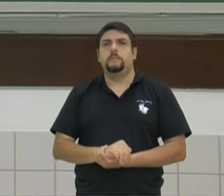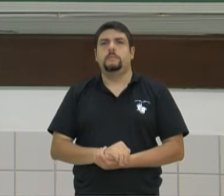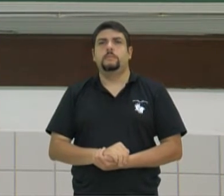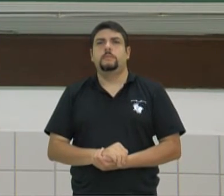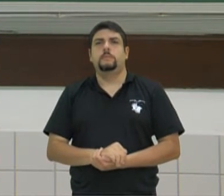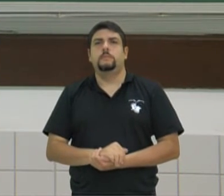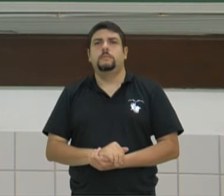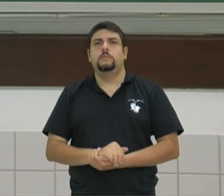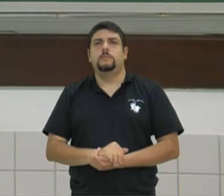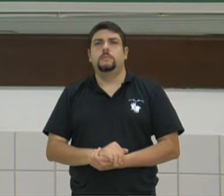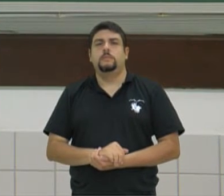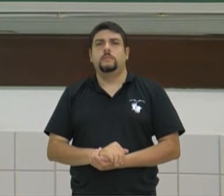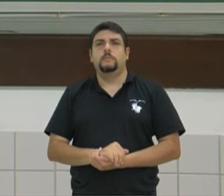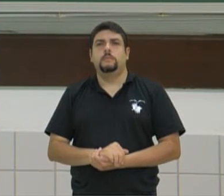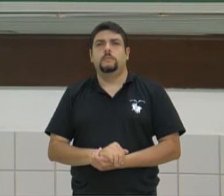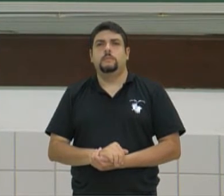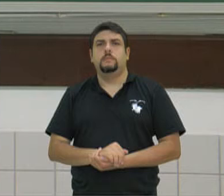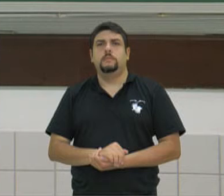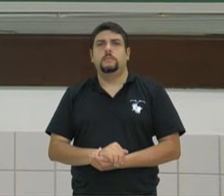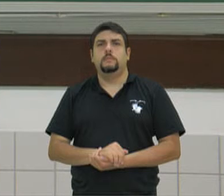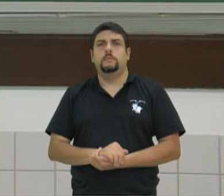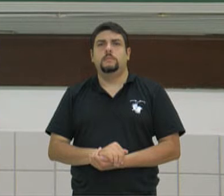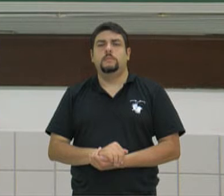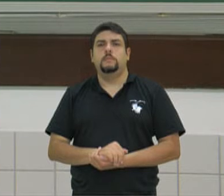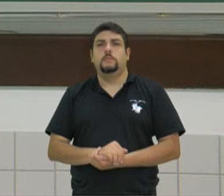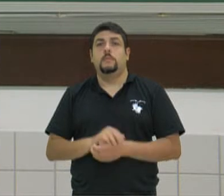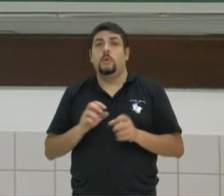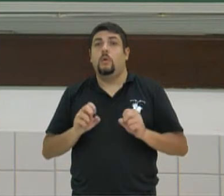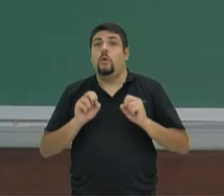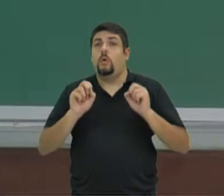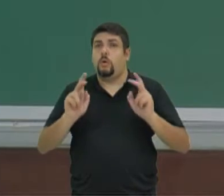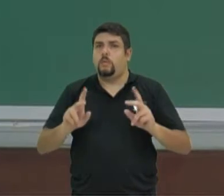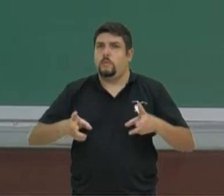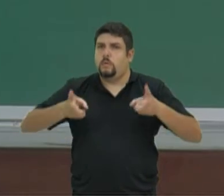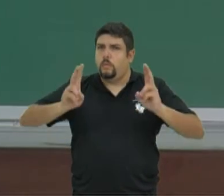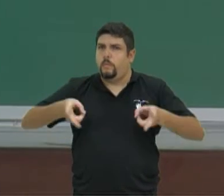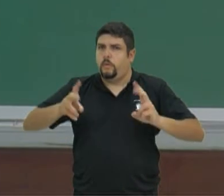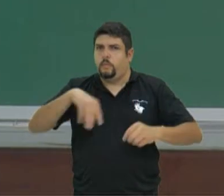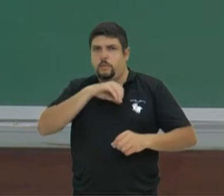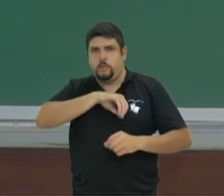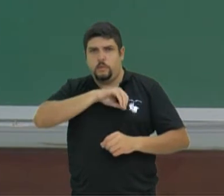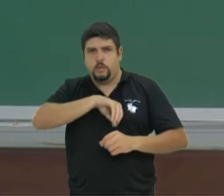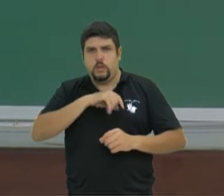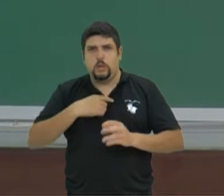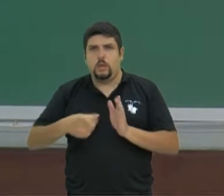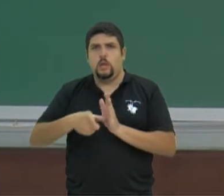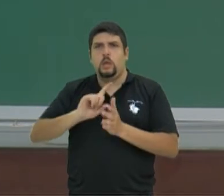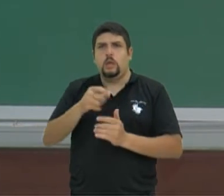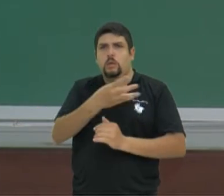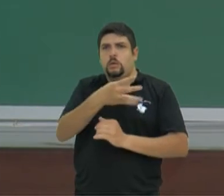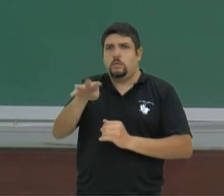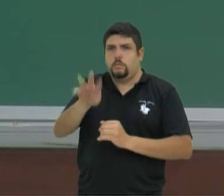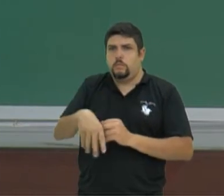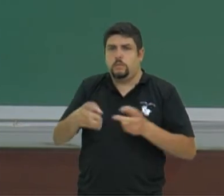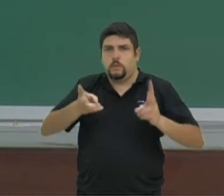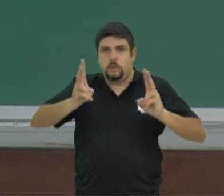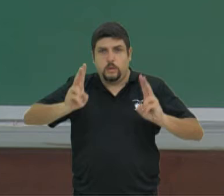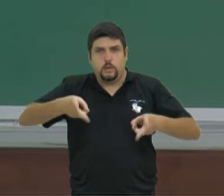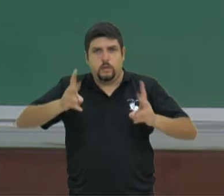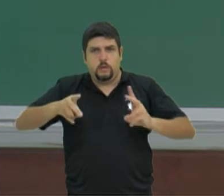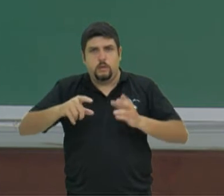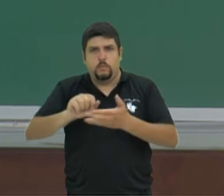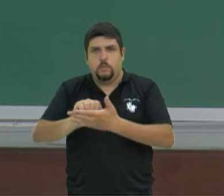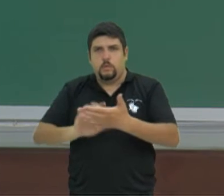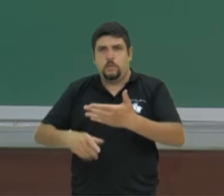agora. Eu tenho os mesmos salários mínimos, eu tenho o rol do exercício anterior aqui no